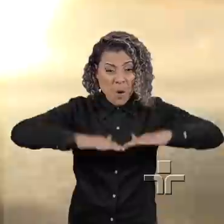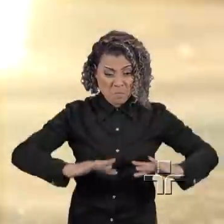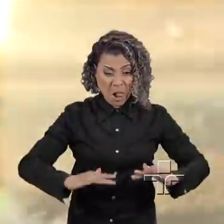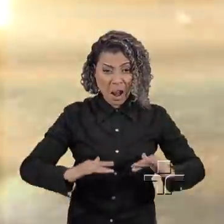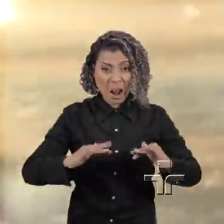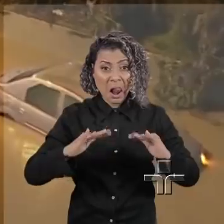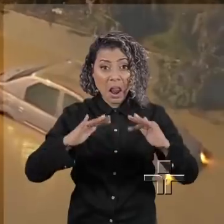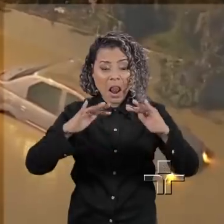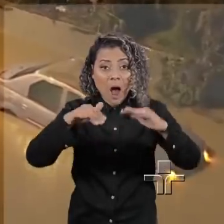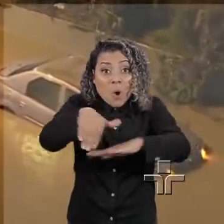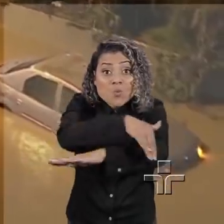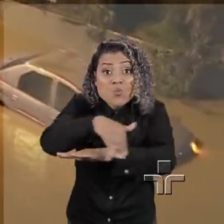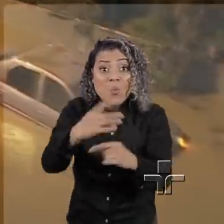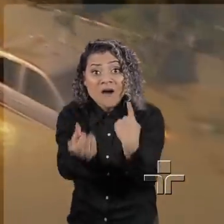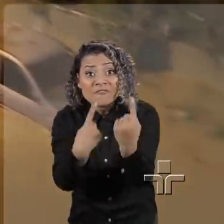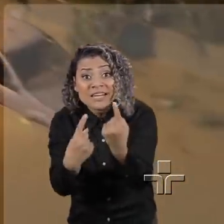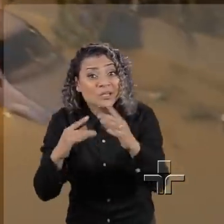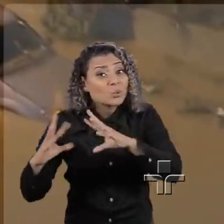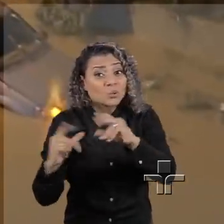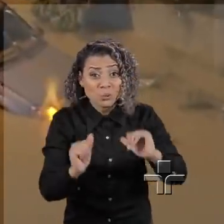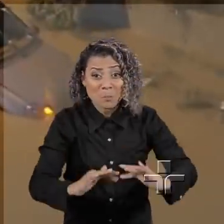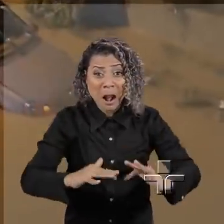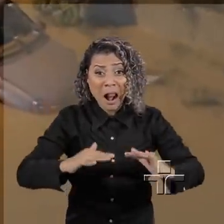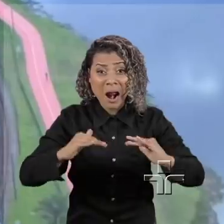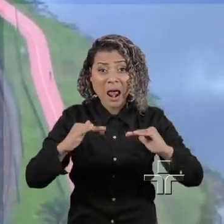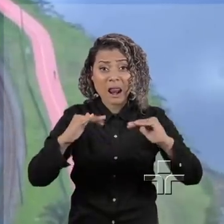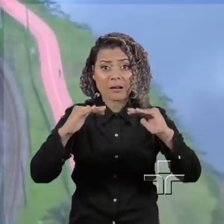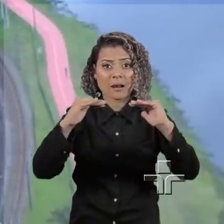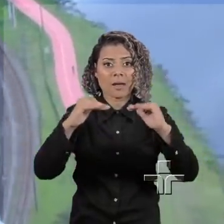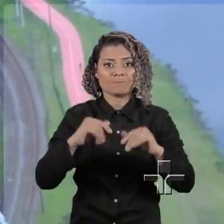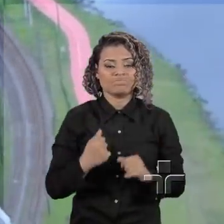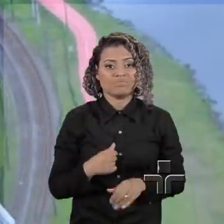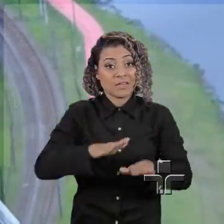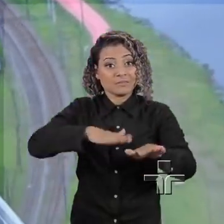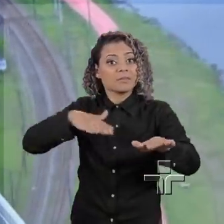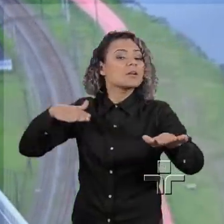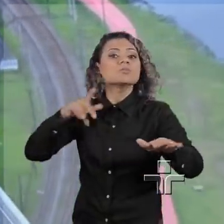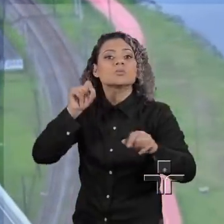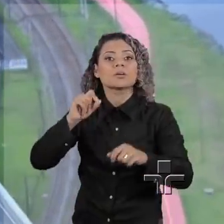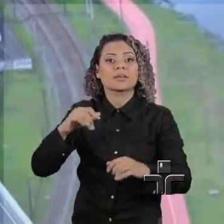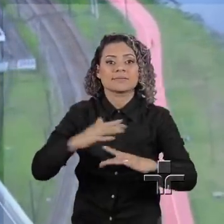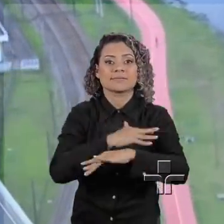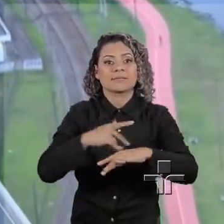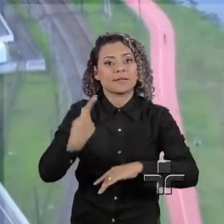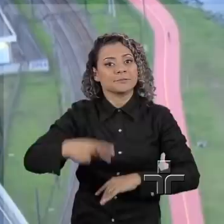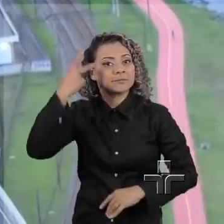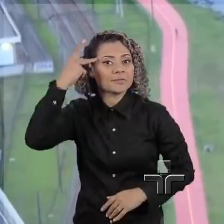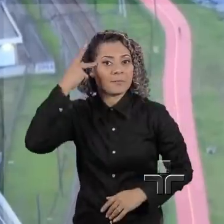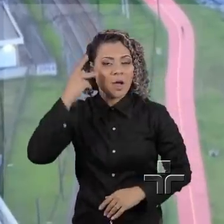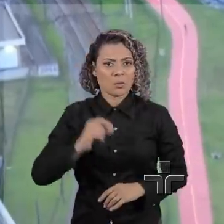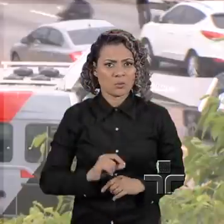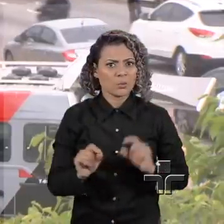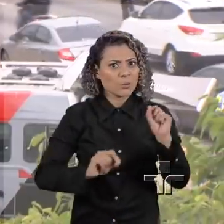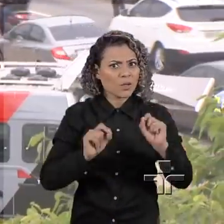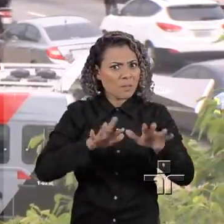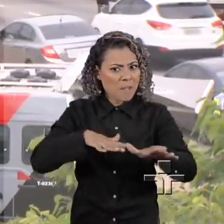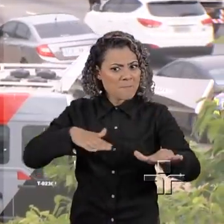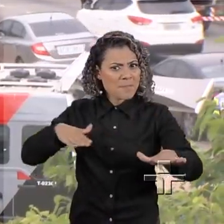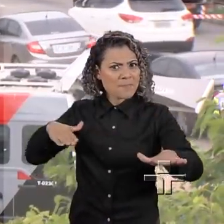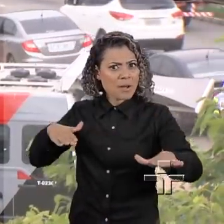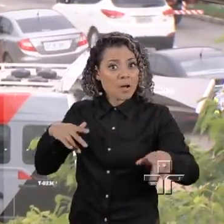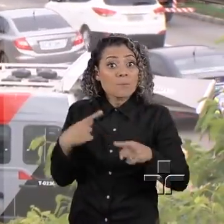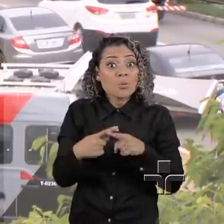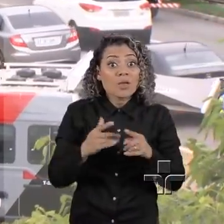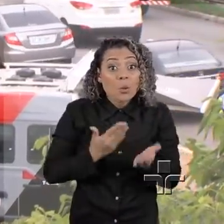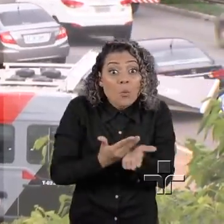minutos, ruas e avenidas foram tomadas pela água. Trânsito na maior cidade do país deu um nó. Era início